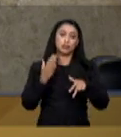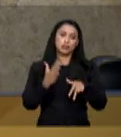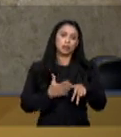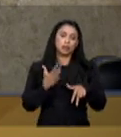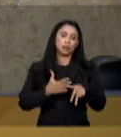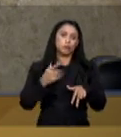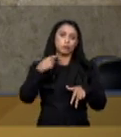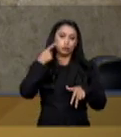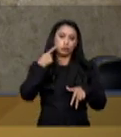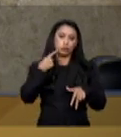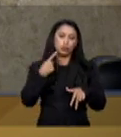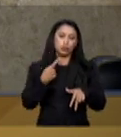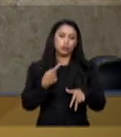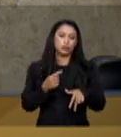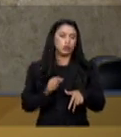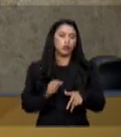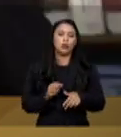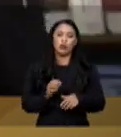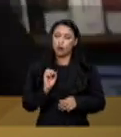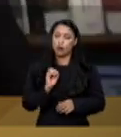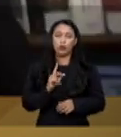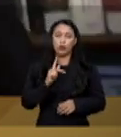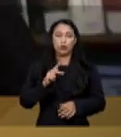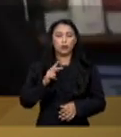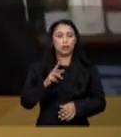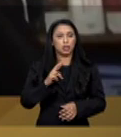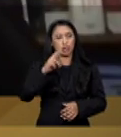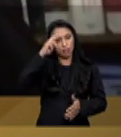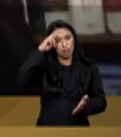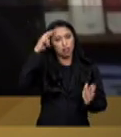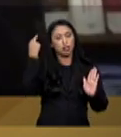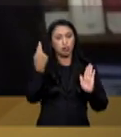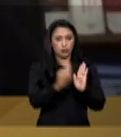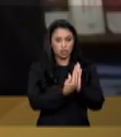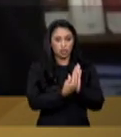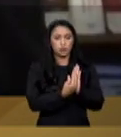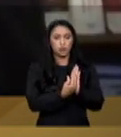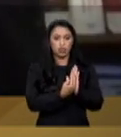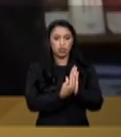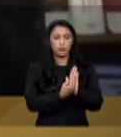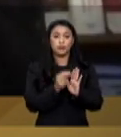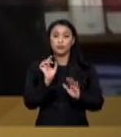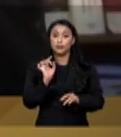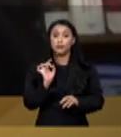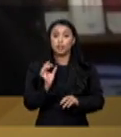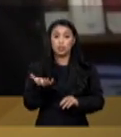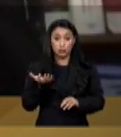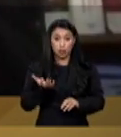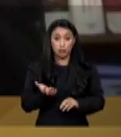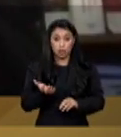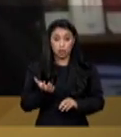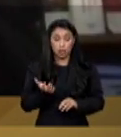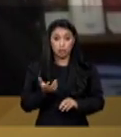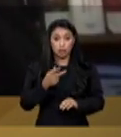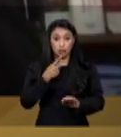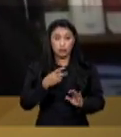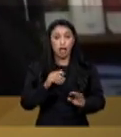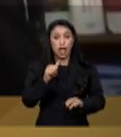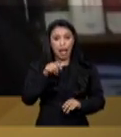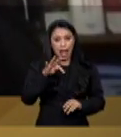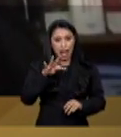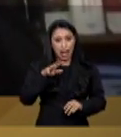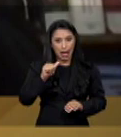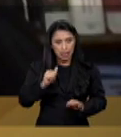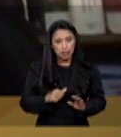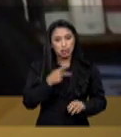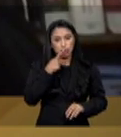oral do advogado. Pois não. Presidente, eu respeito Vossa Excelência, presidente, eu gostaria apenas que ficasse consignado em ata que